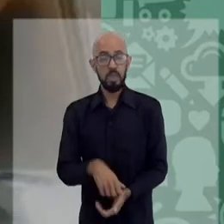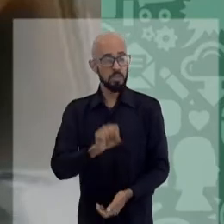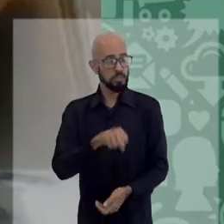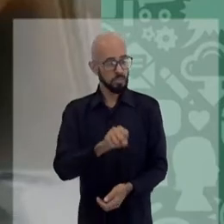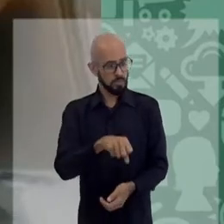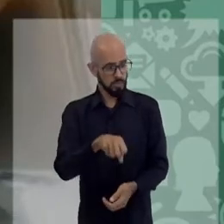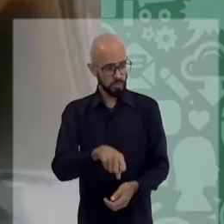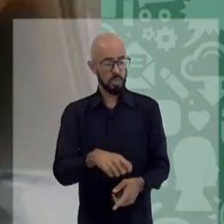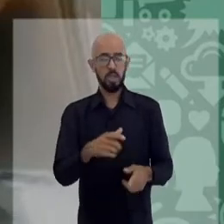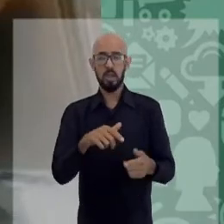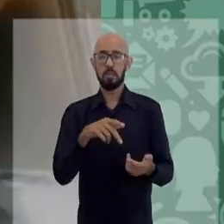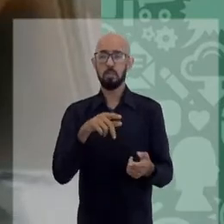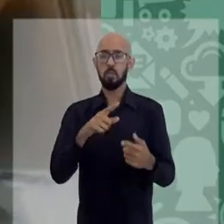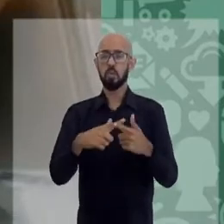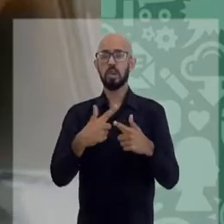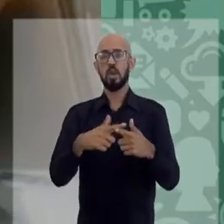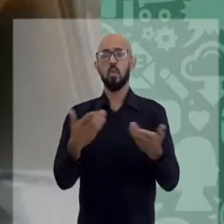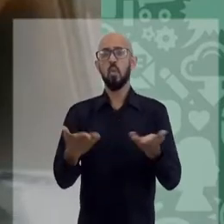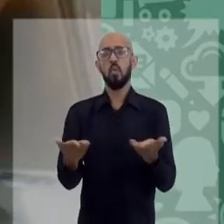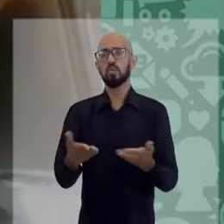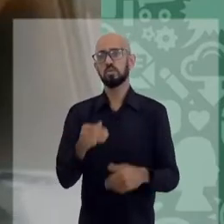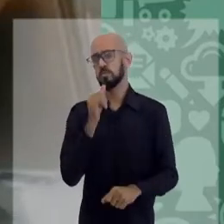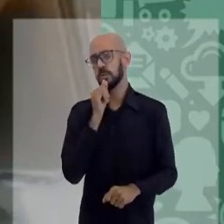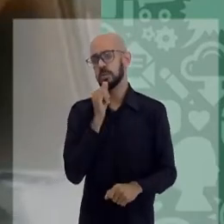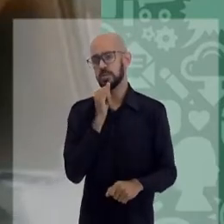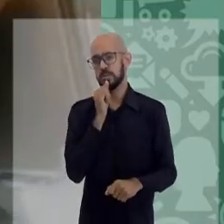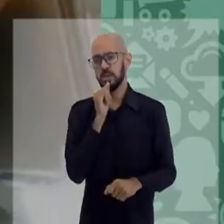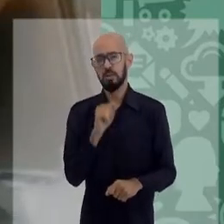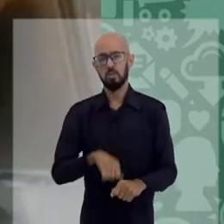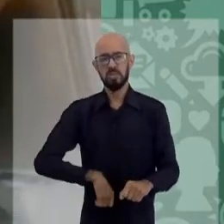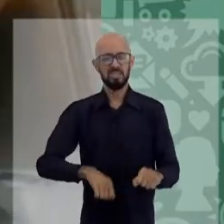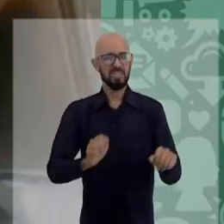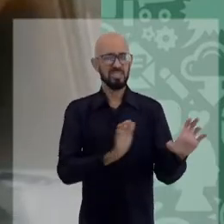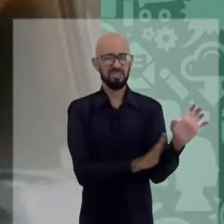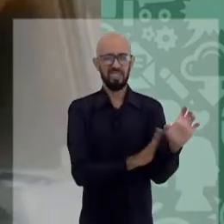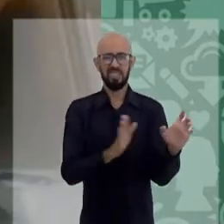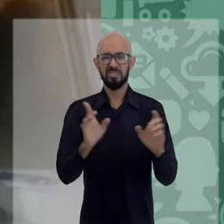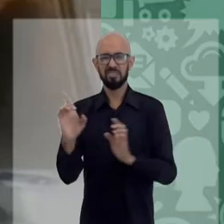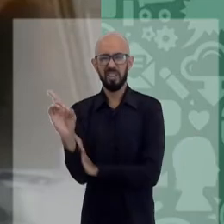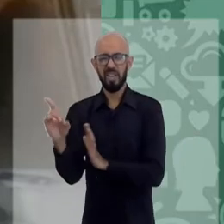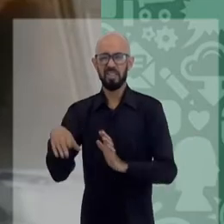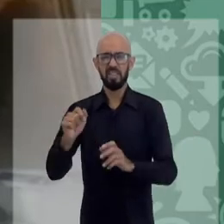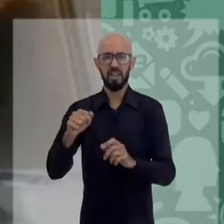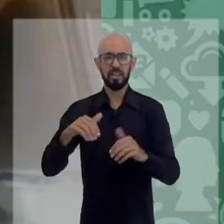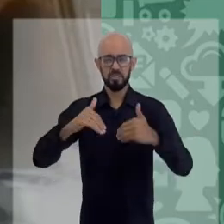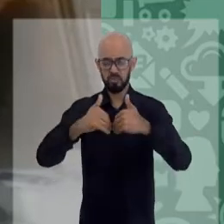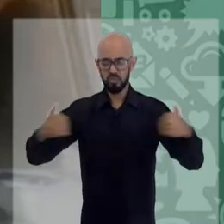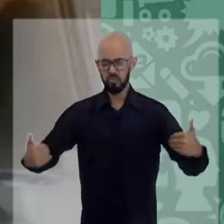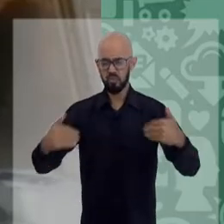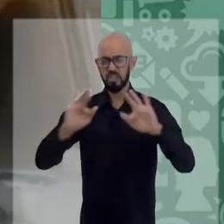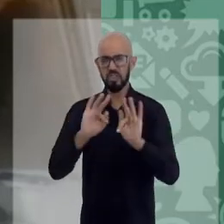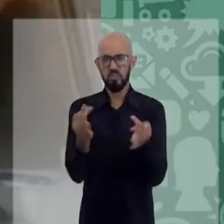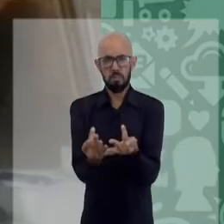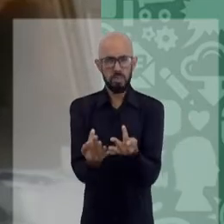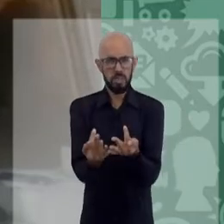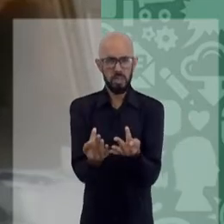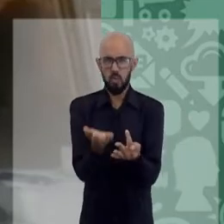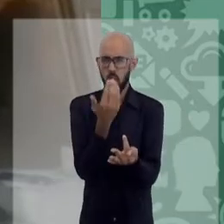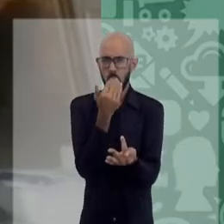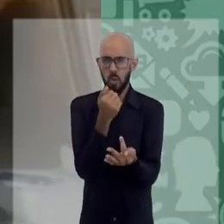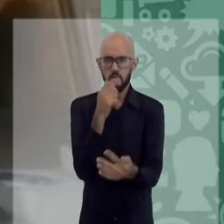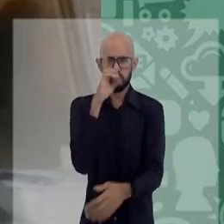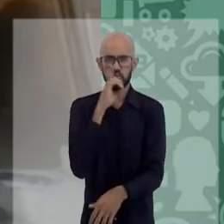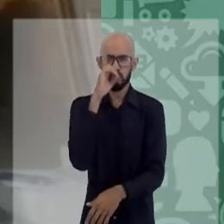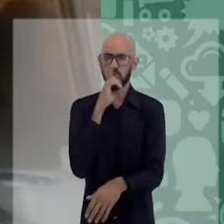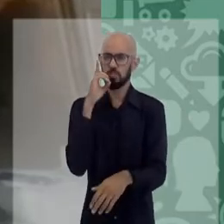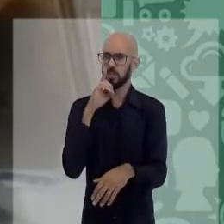Não é propriamente medo do debate, porque hoje a polarização divide as famílias, né? O almoço de domingo nunca mais